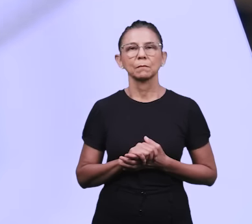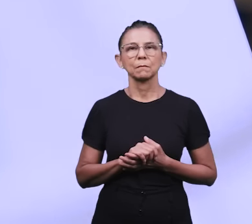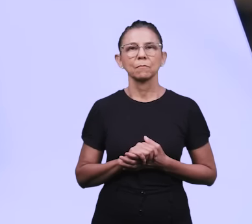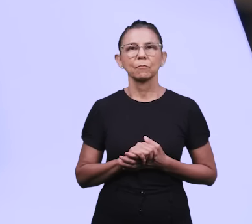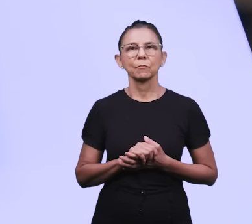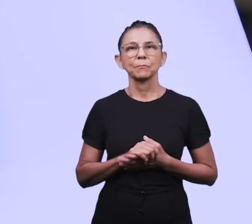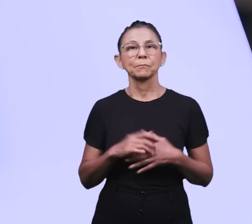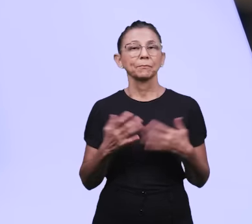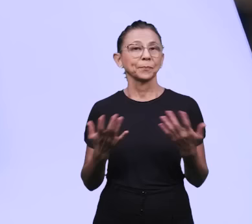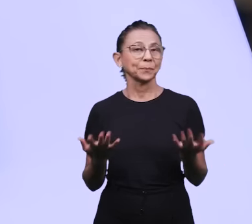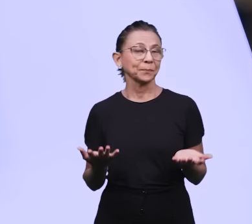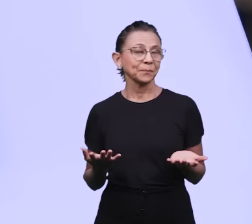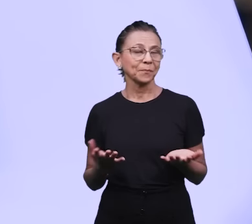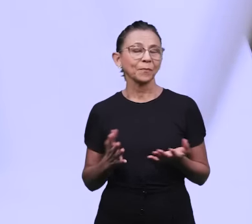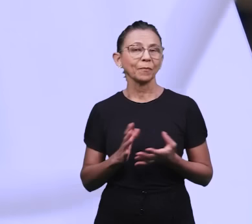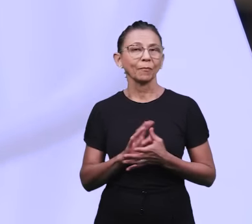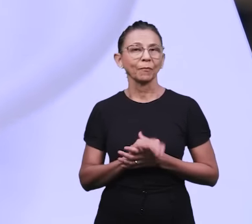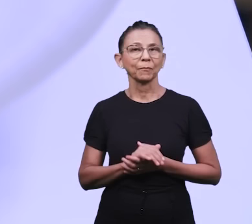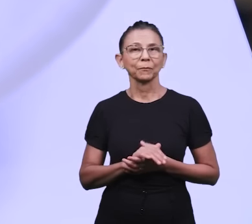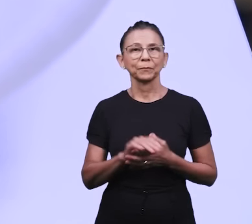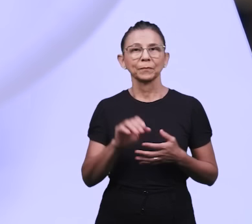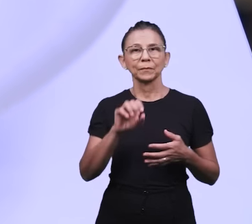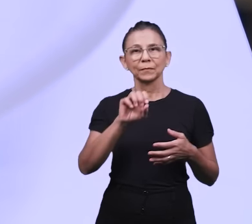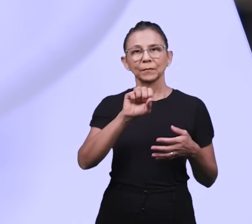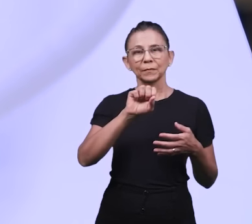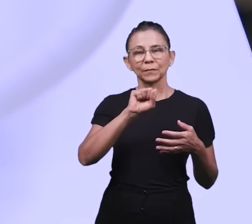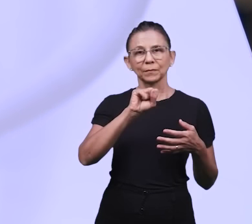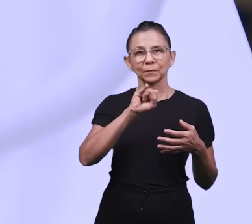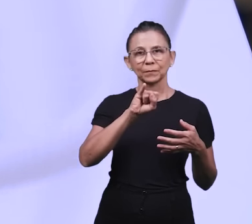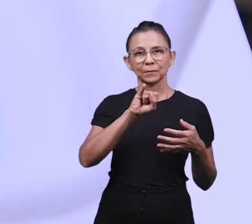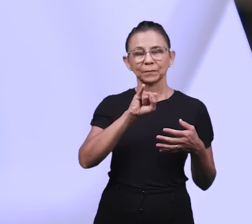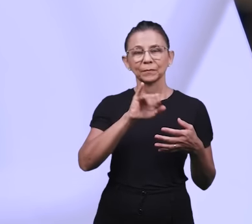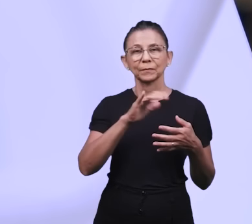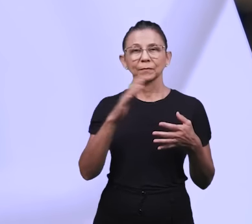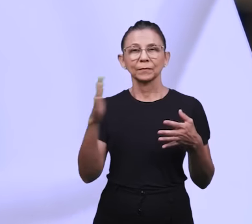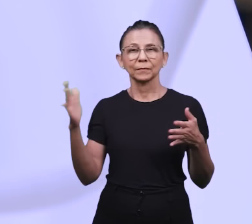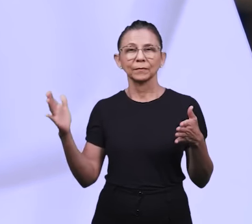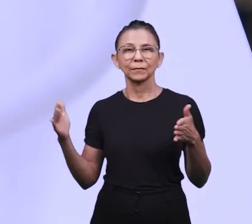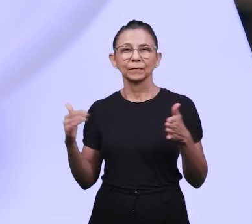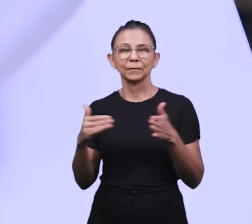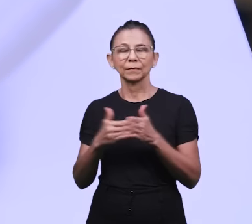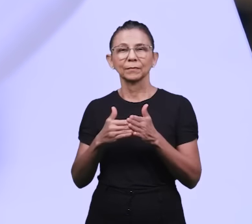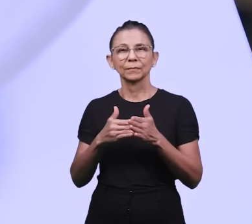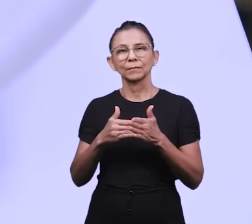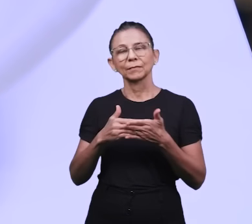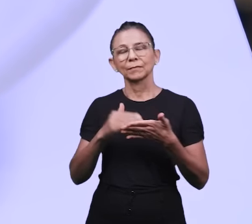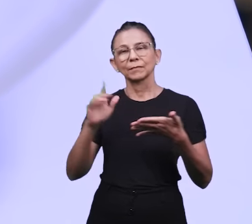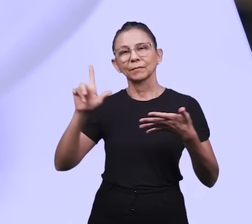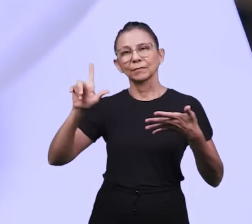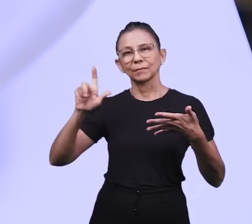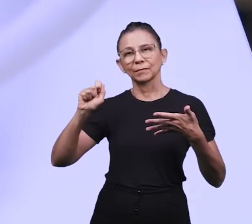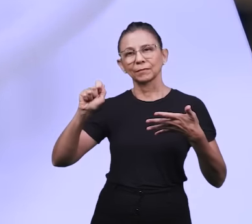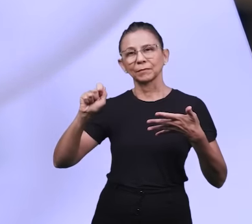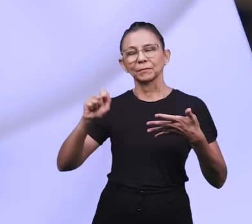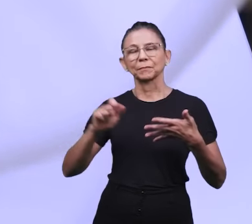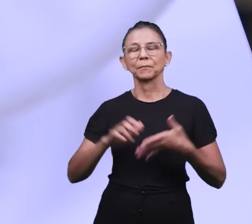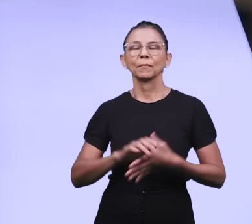então será de si até anotar lá